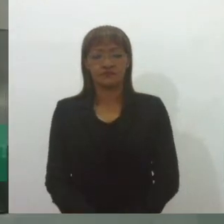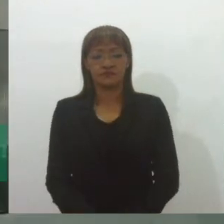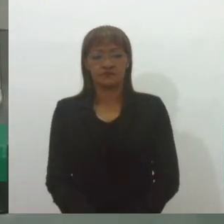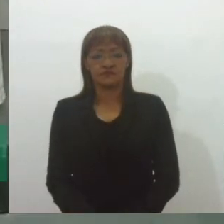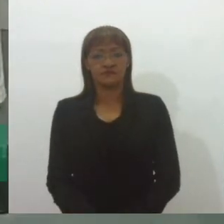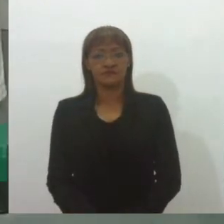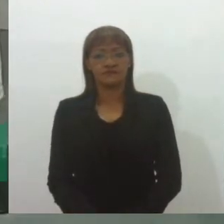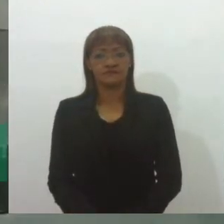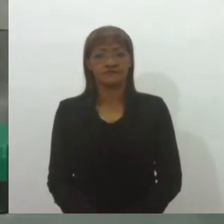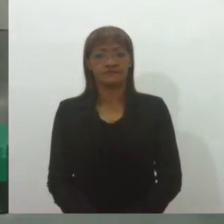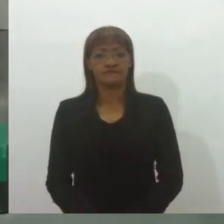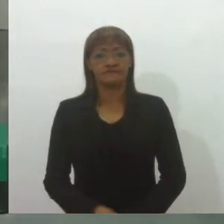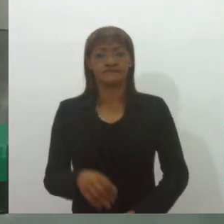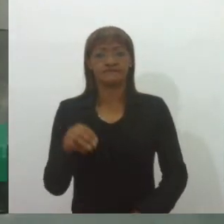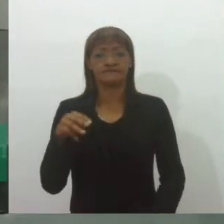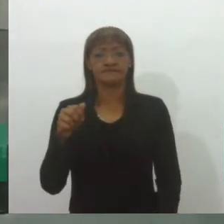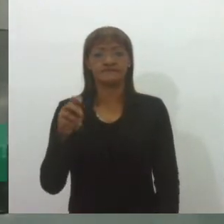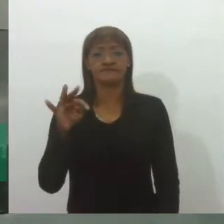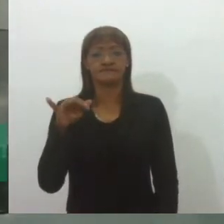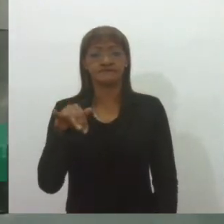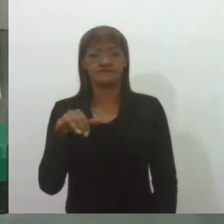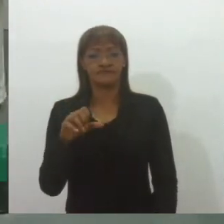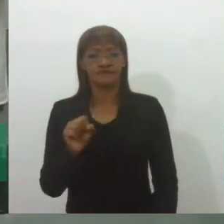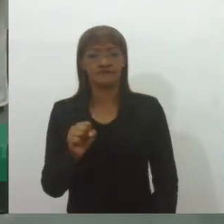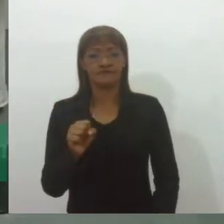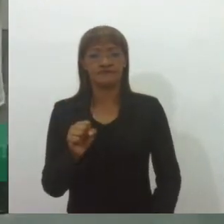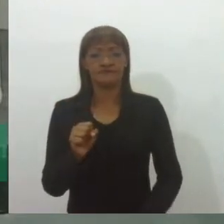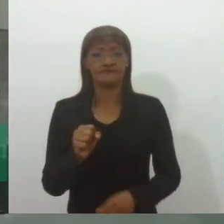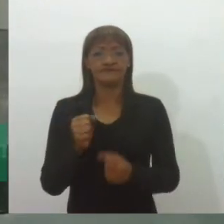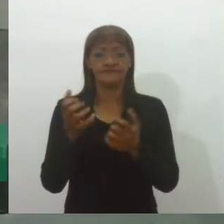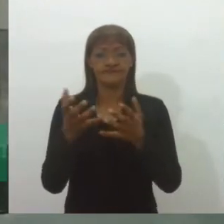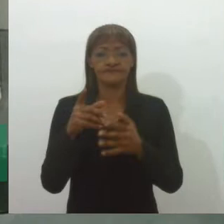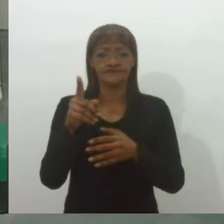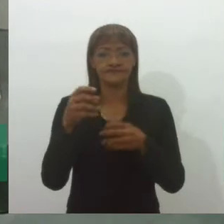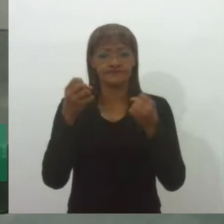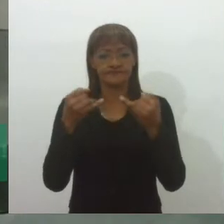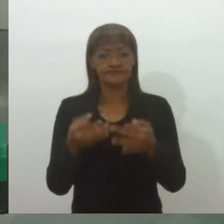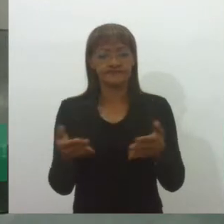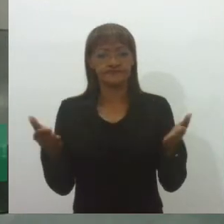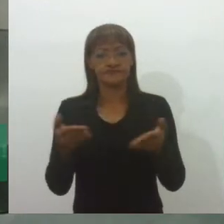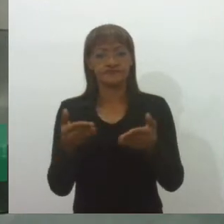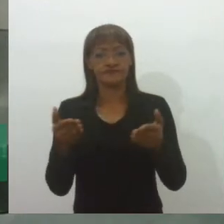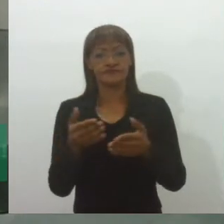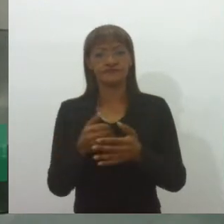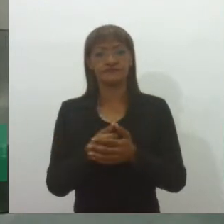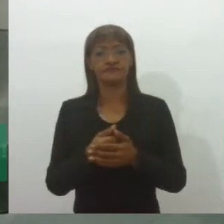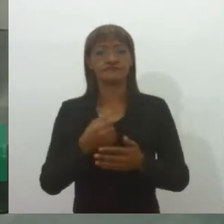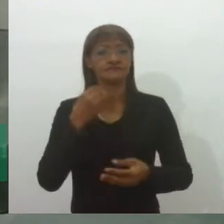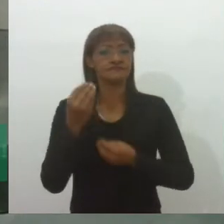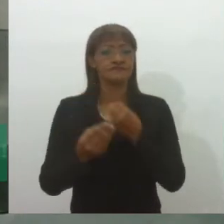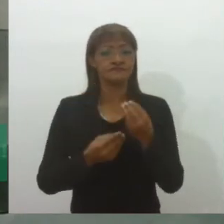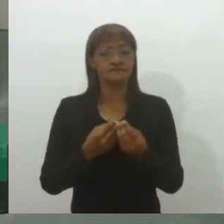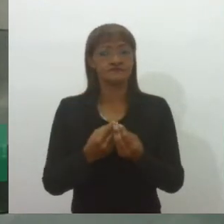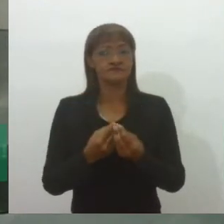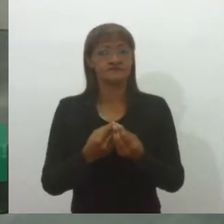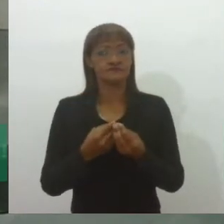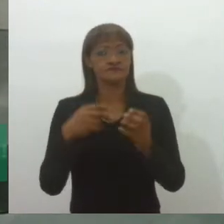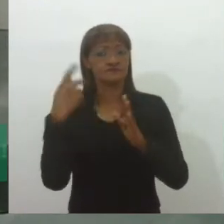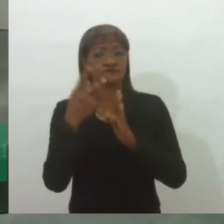Matheus, uma outra coisa que eu queria que você pudesse falar para a gente de forma ampla, como é que você avalia o projeto, né, o